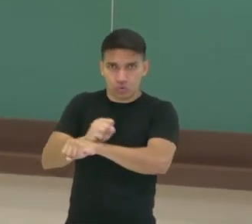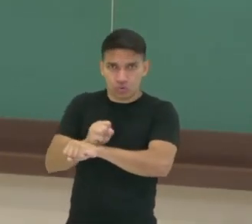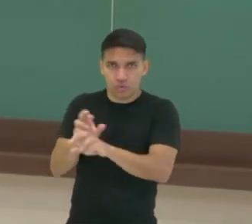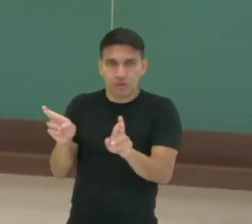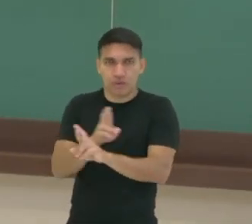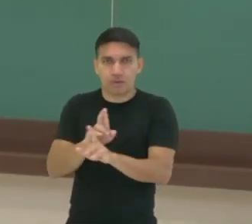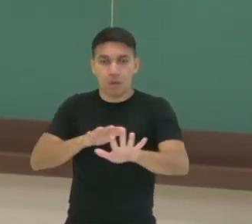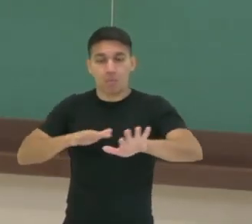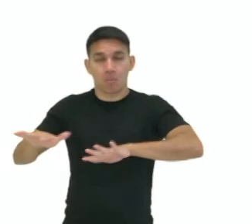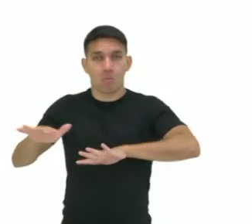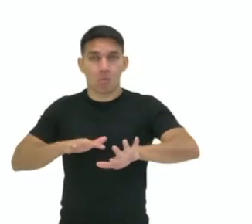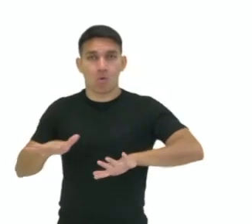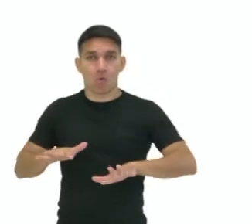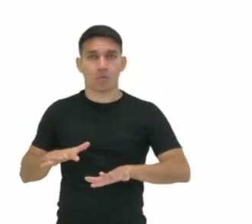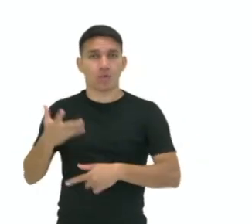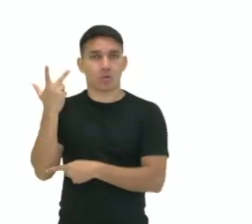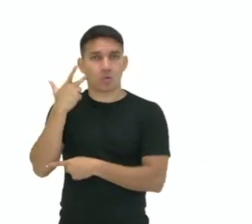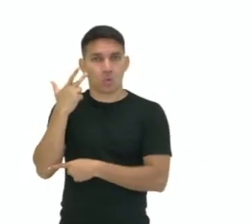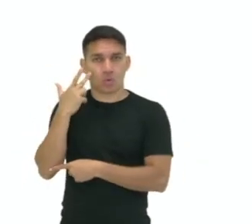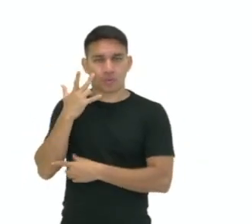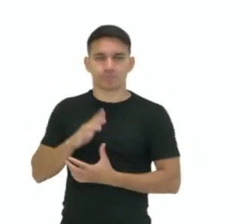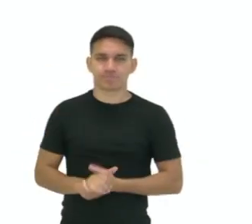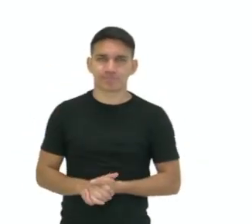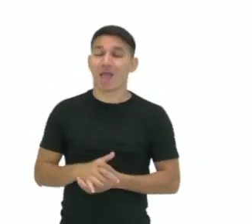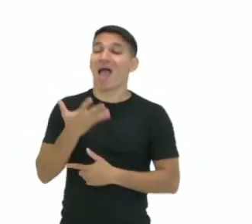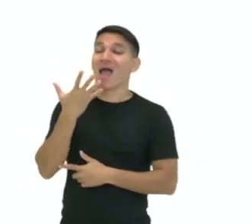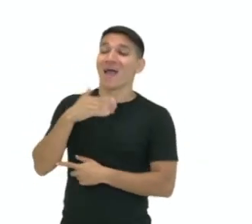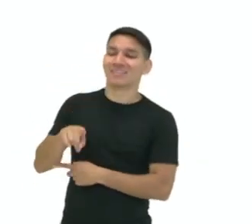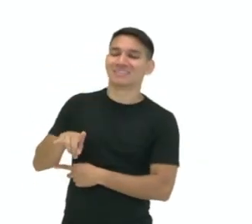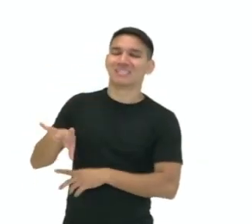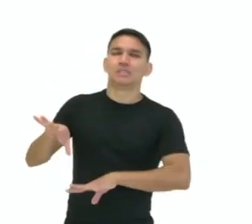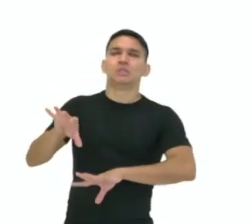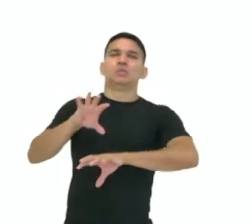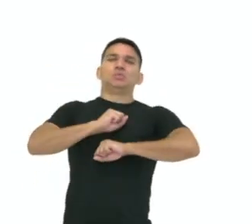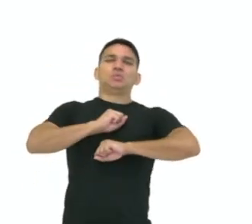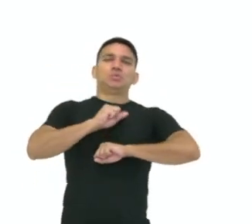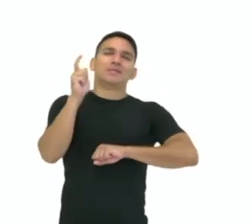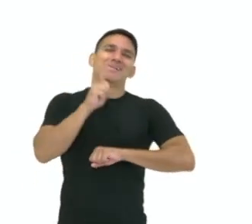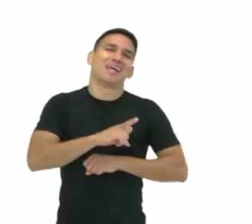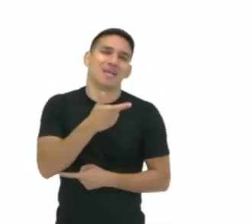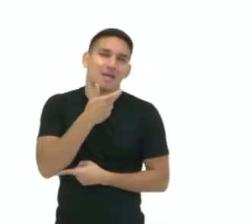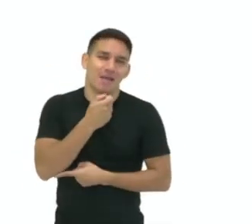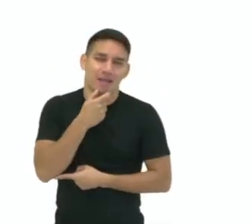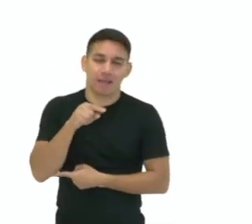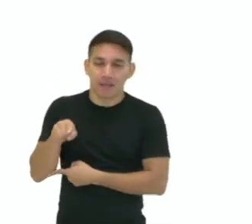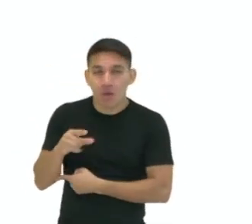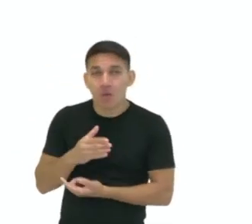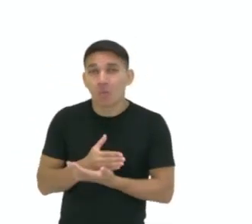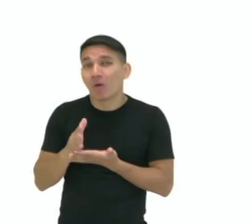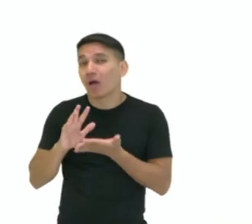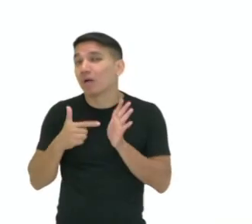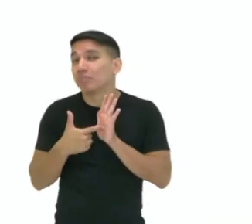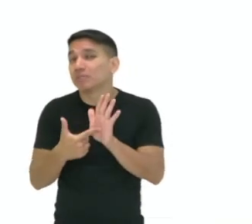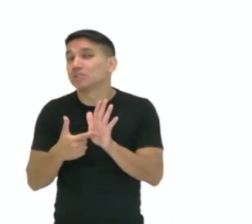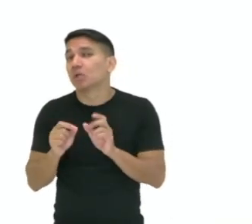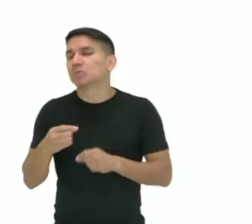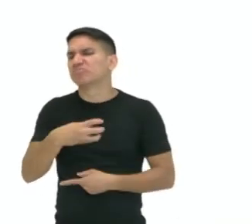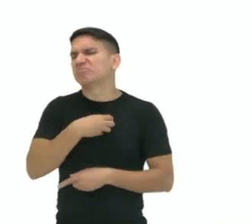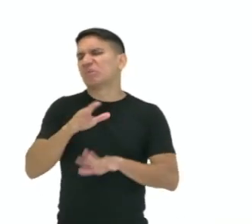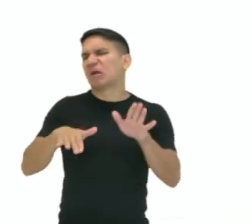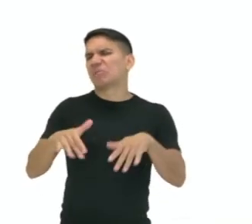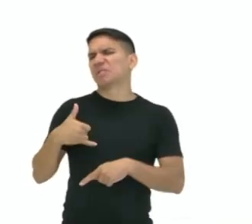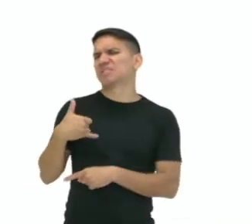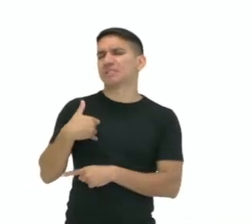movimentos voluntários. A criança afetada do sexo masculino começa a apresentar os sintomas entre